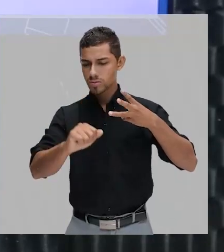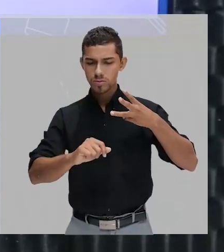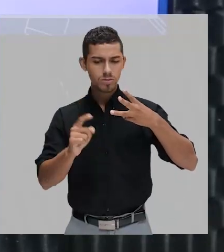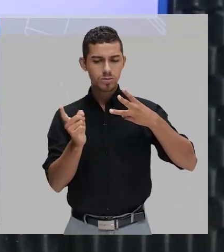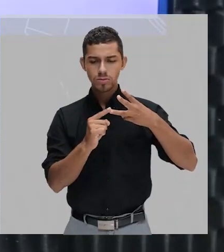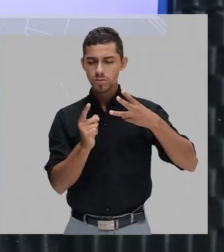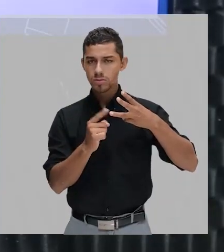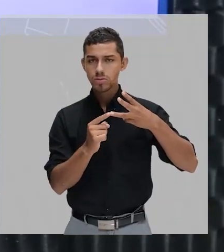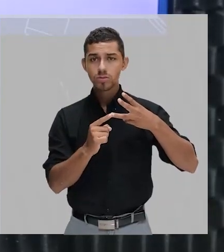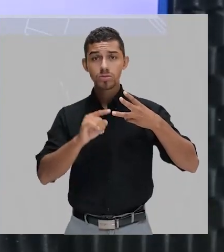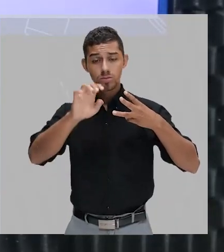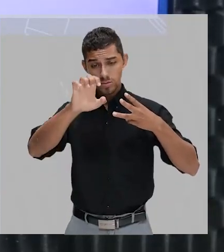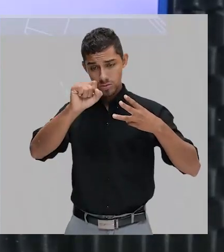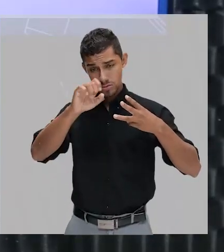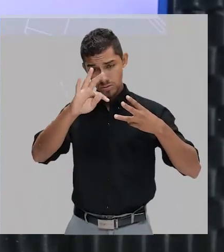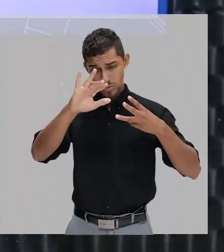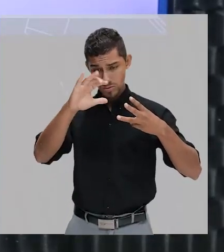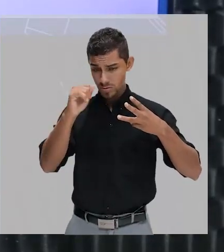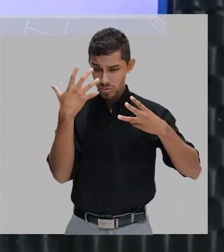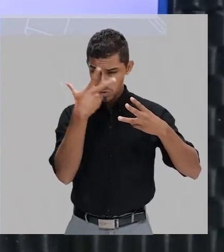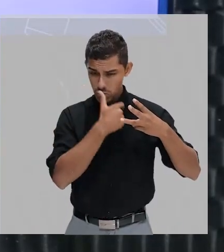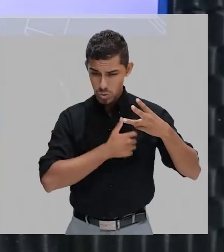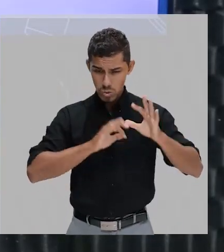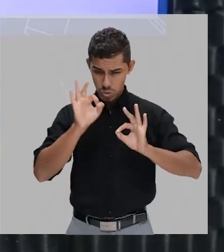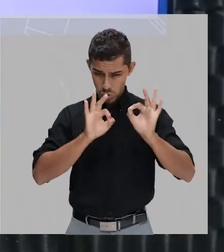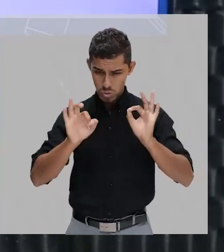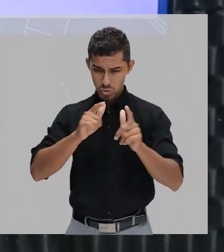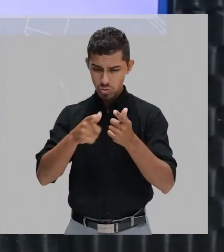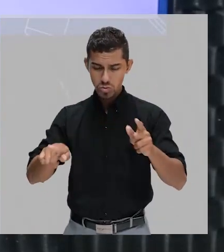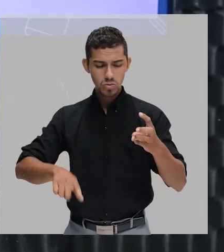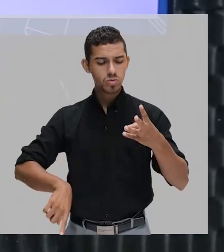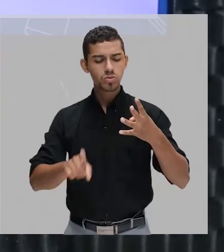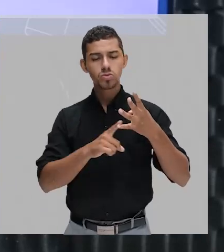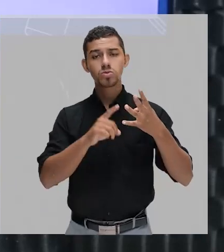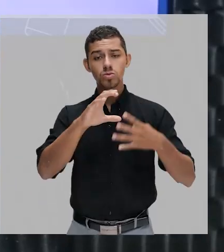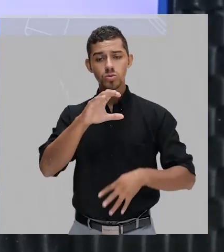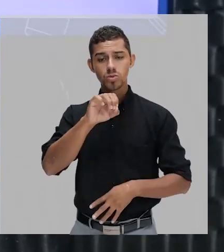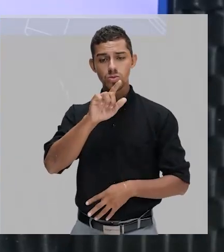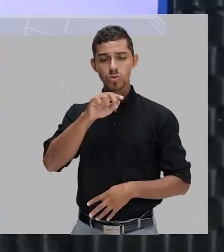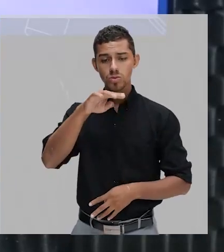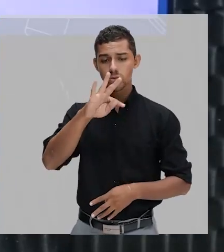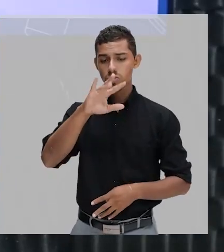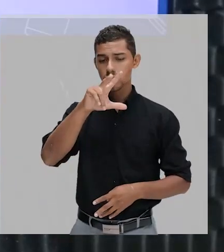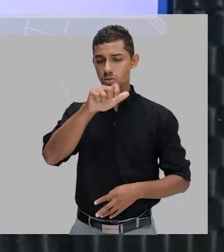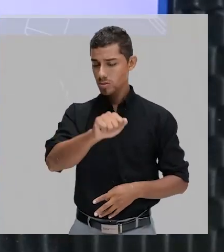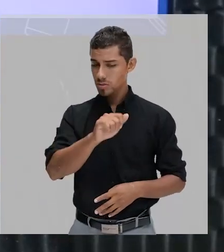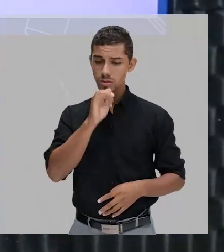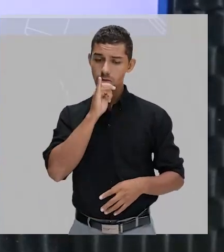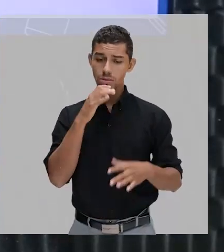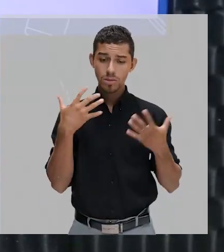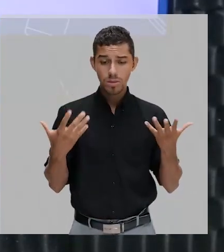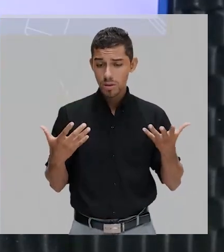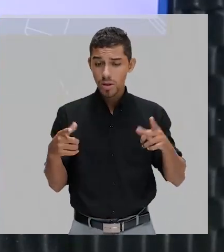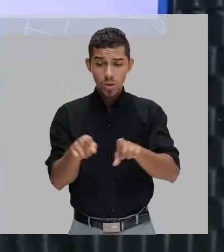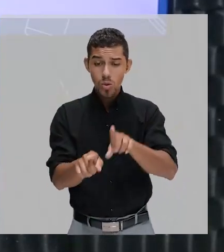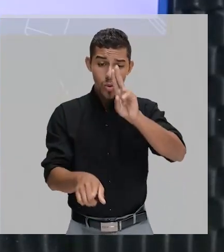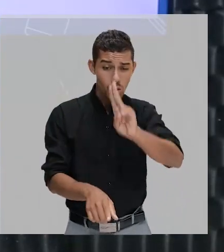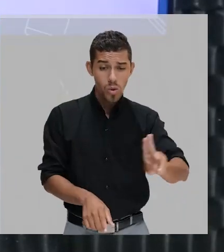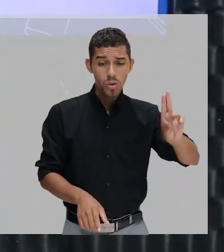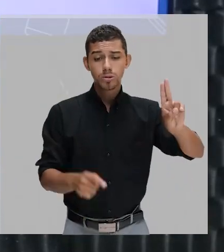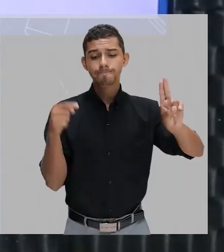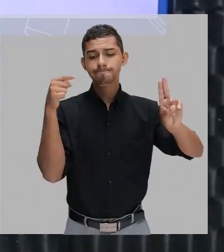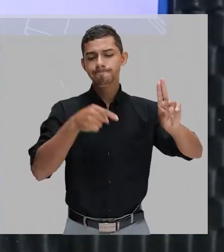nós temos a função estética, nós temos a função cognitiva e assim vocês podem fazer uso